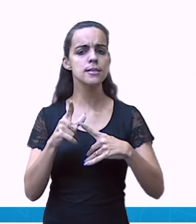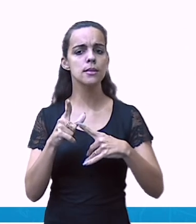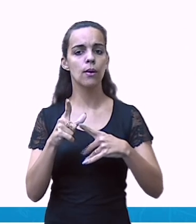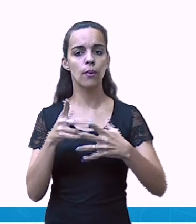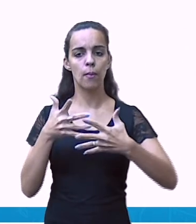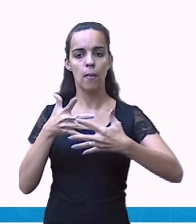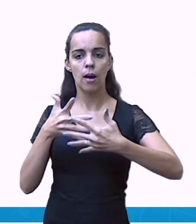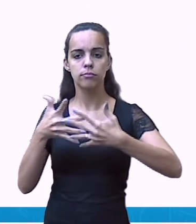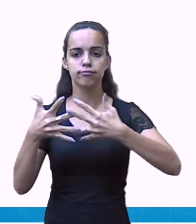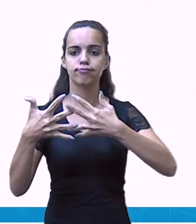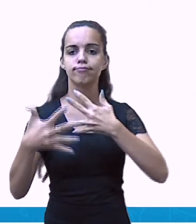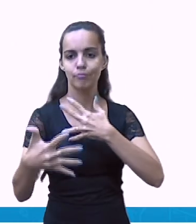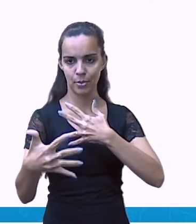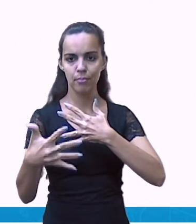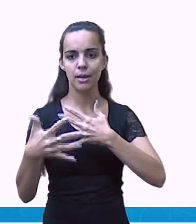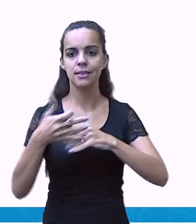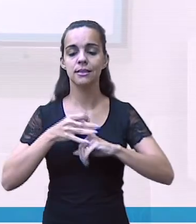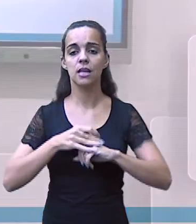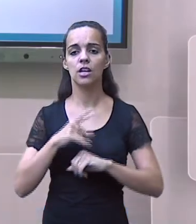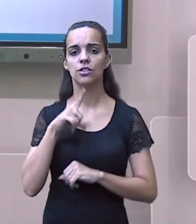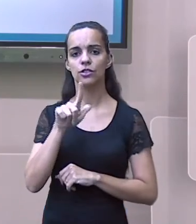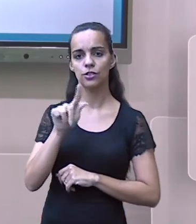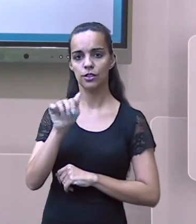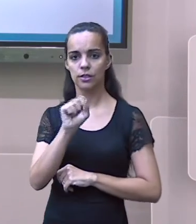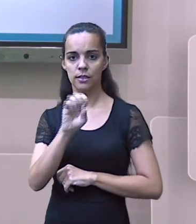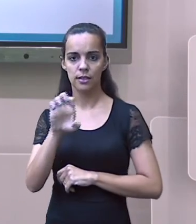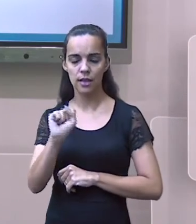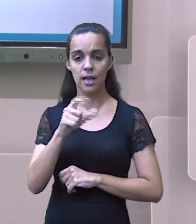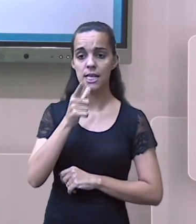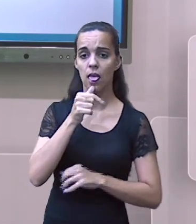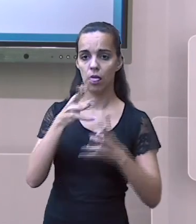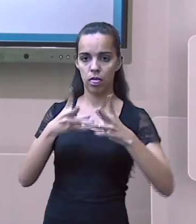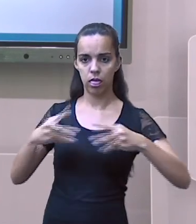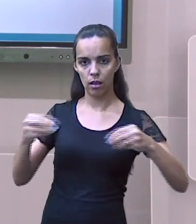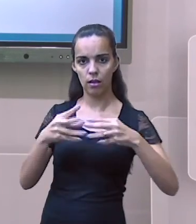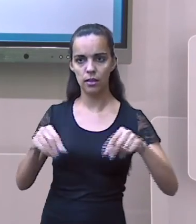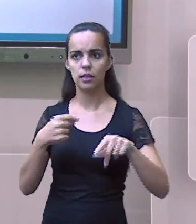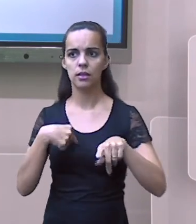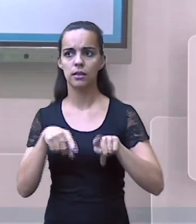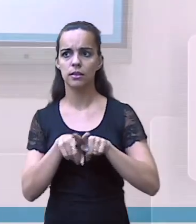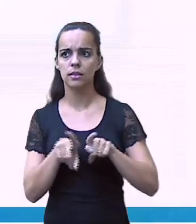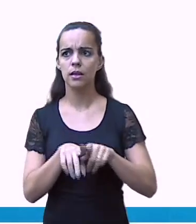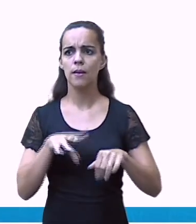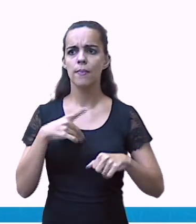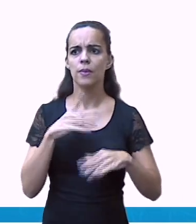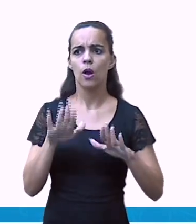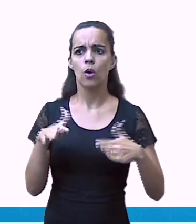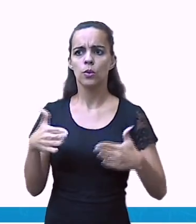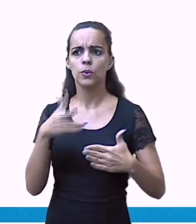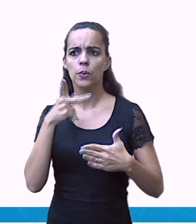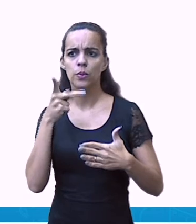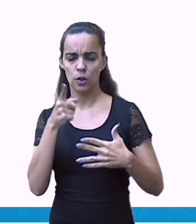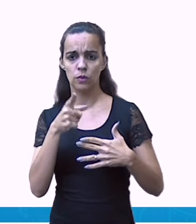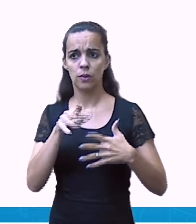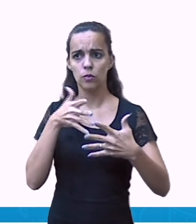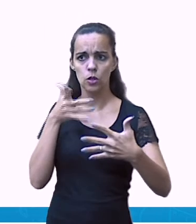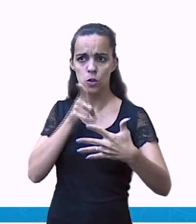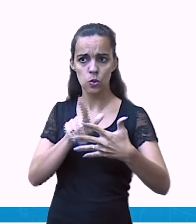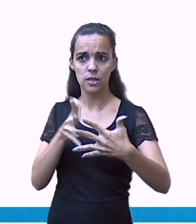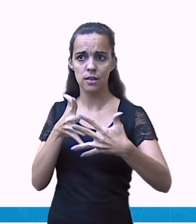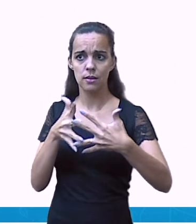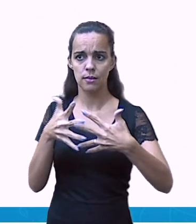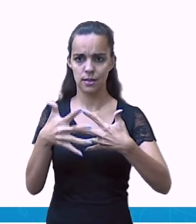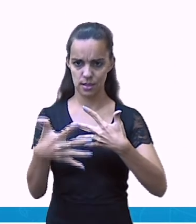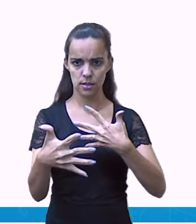material. Então, quando nós dizemos que o material ele é permeável, quando os gases ou os líquidos eles